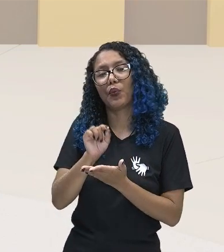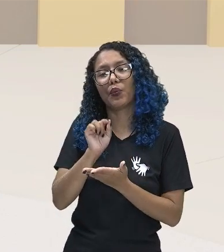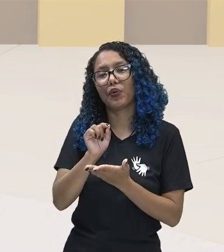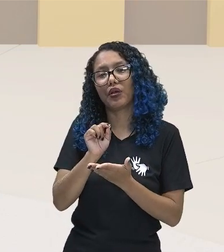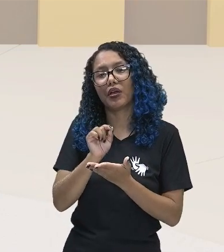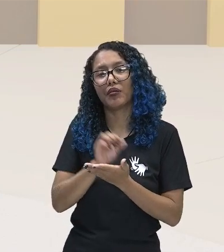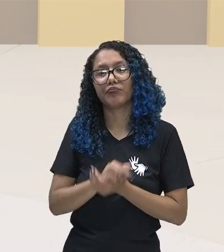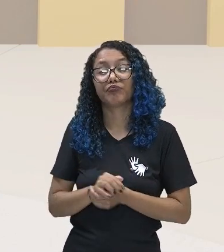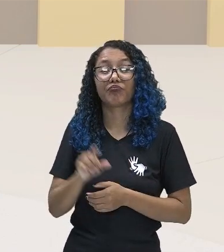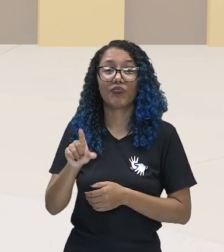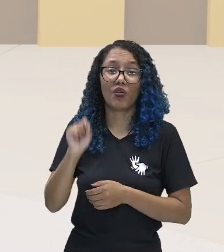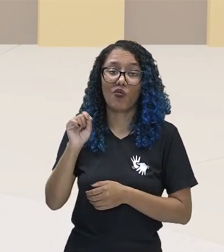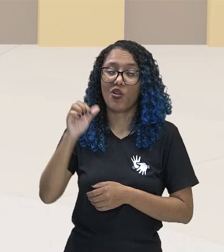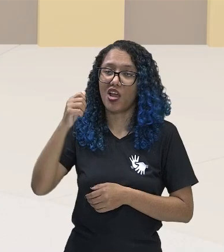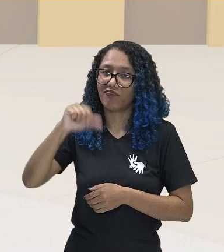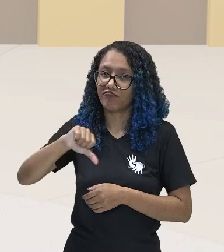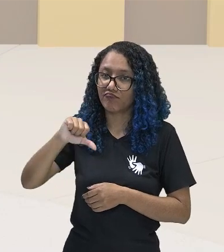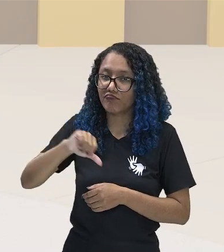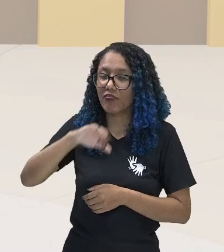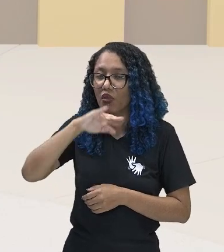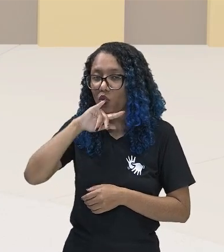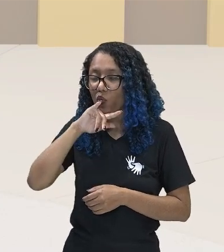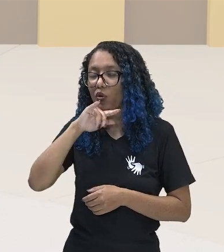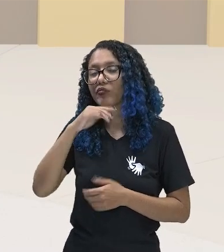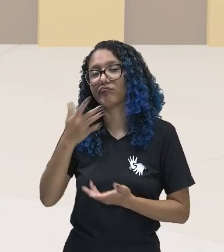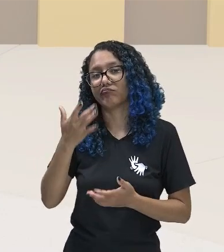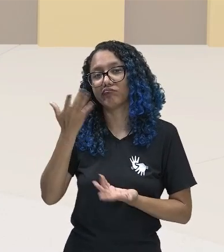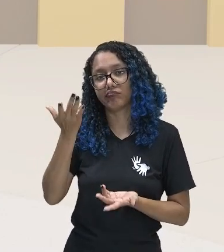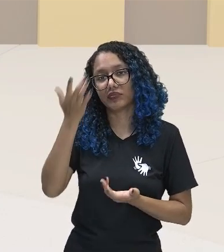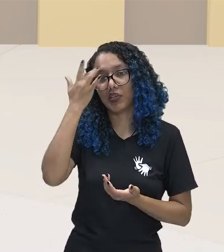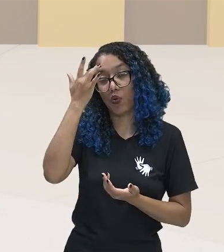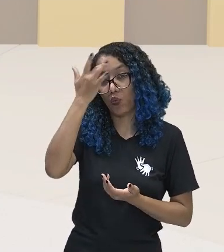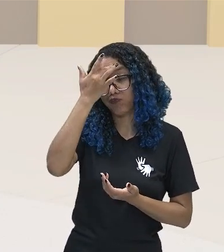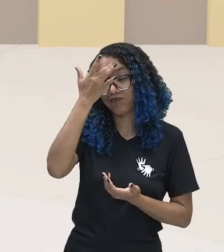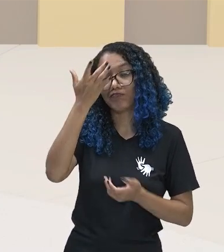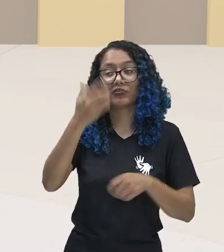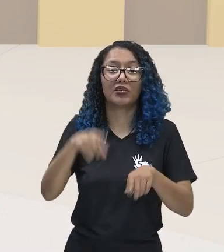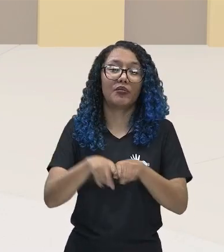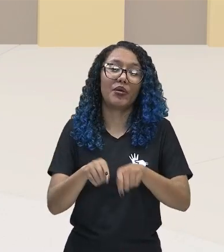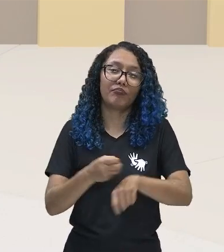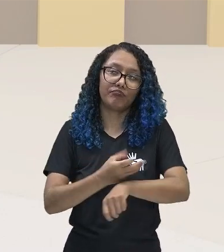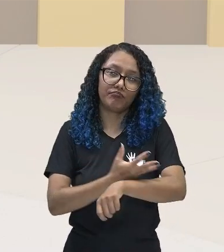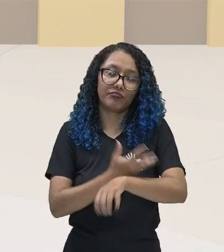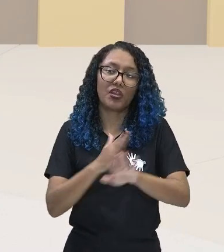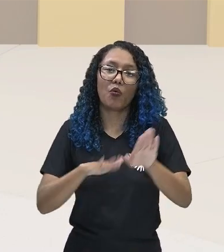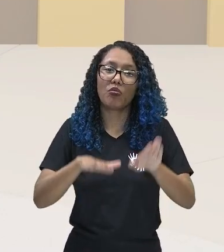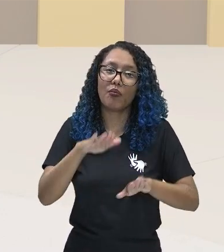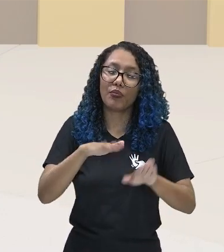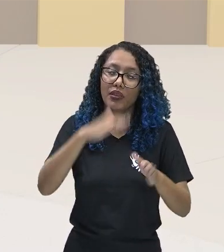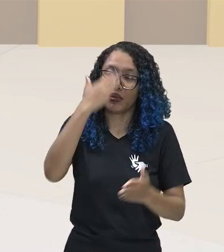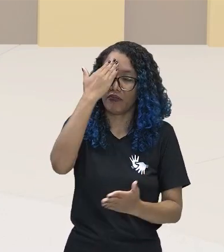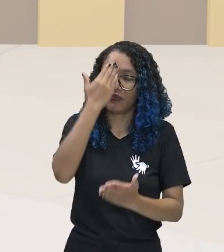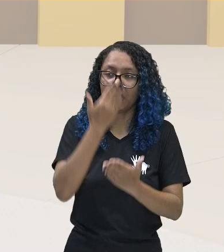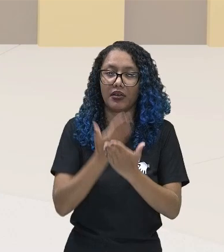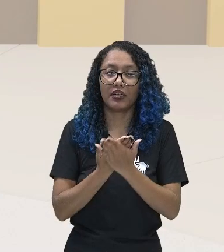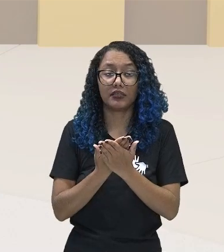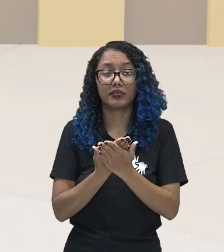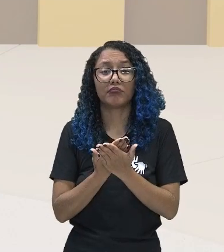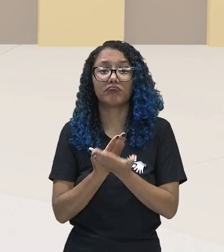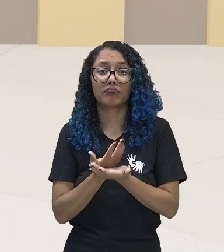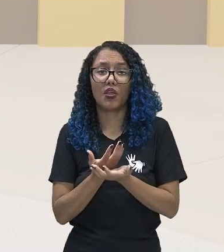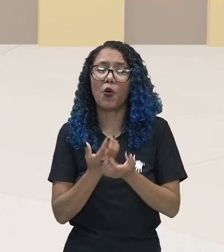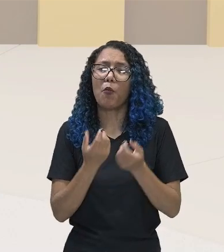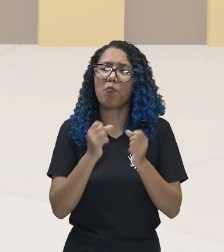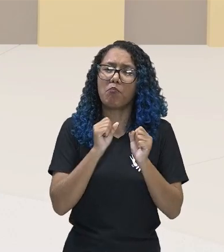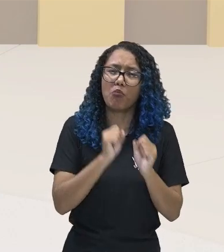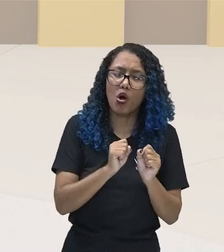nada bons para a nossa saúde mental e emocional. Então, a partir da minha crença, daquilo que eu acredito que eu mereço ou não, eu vou